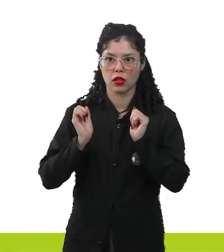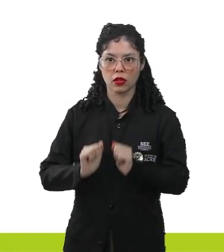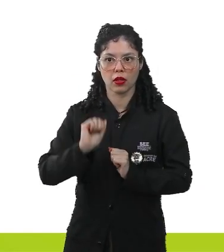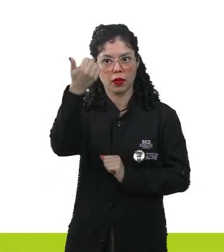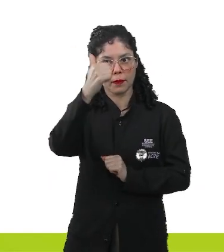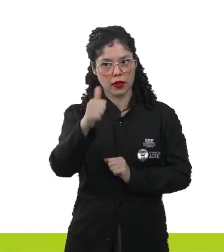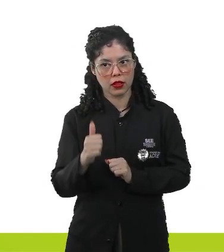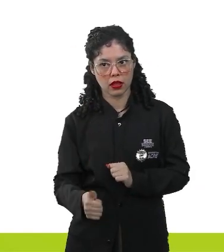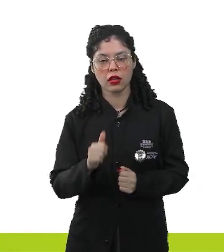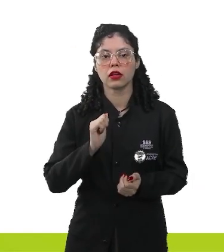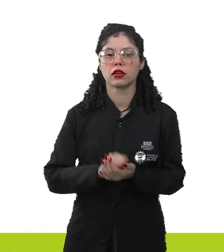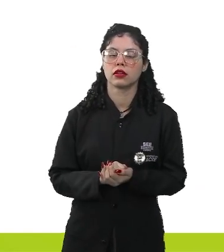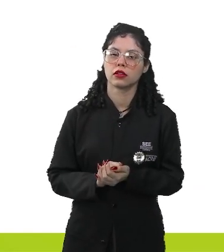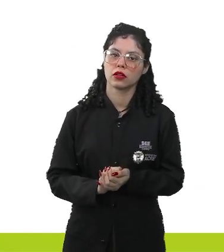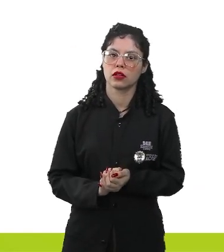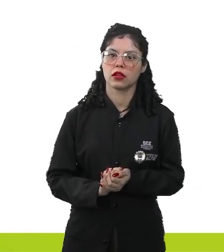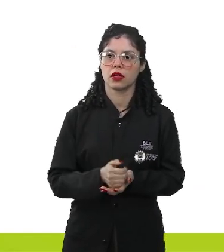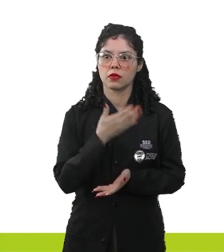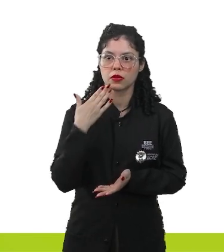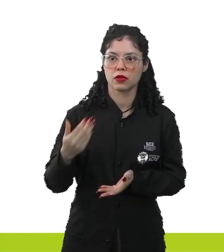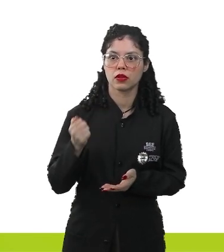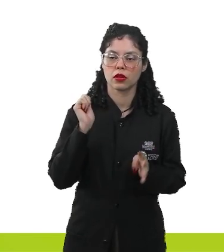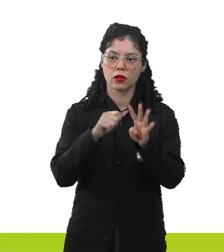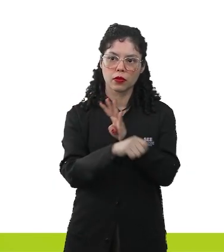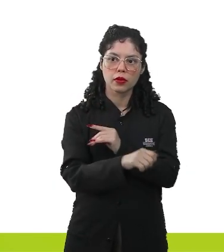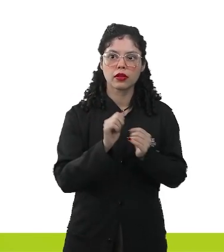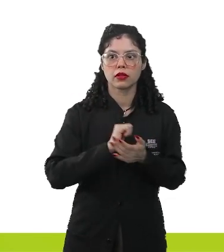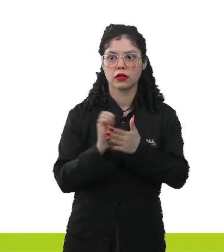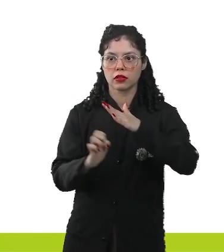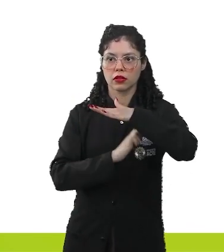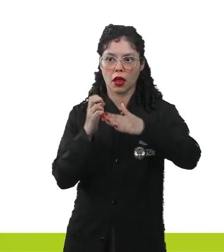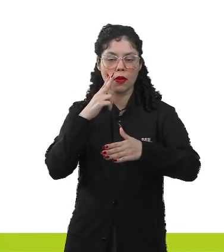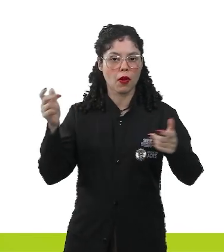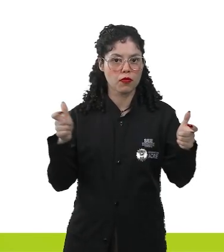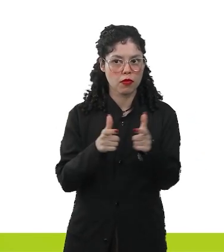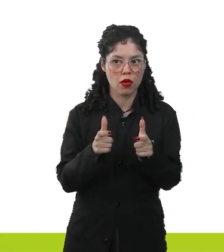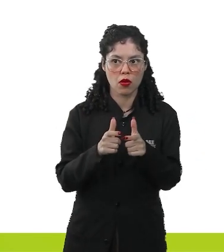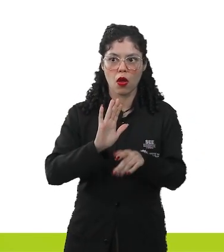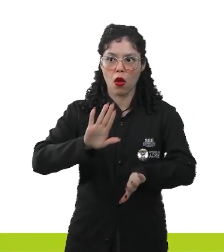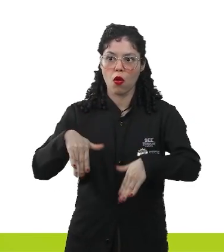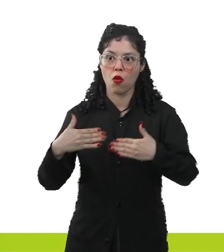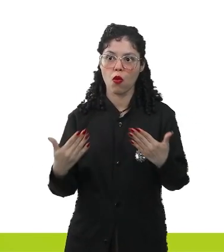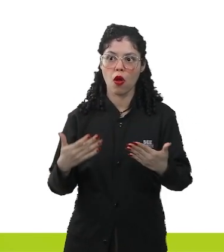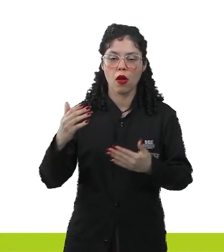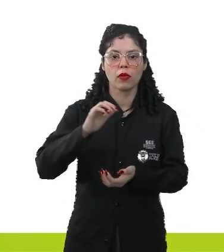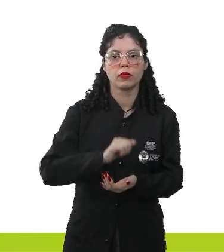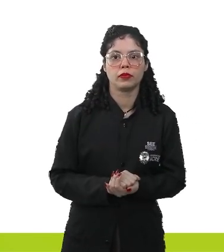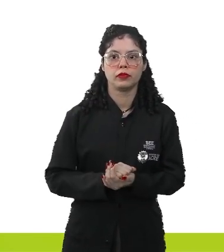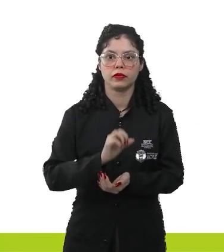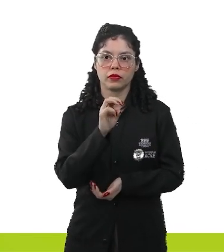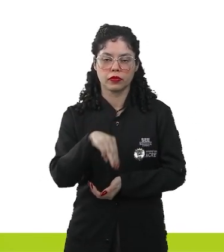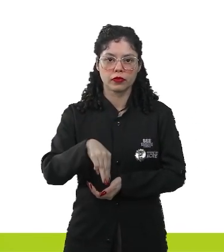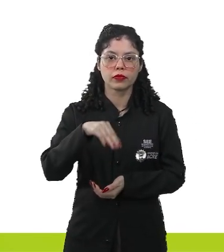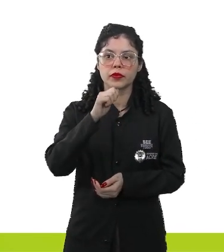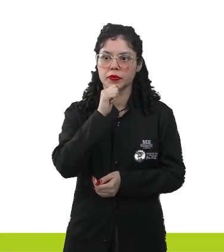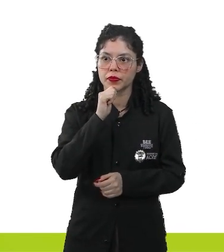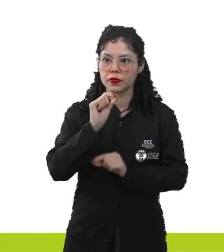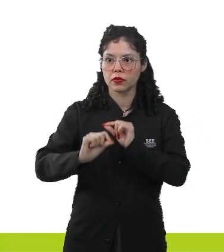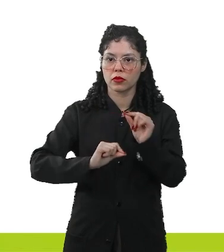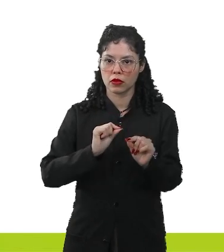avaliar o desempenho mensal da empresa é verificar qual é o menor